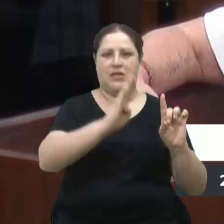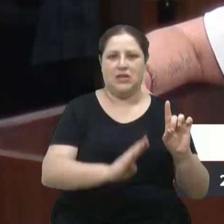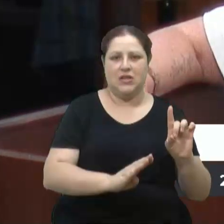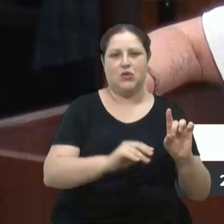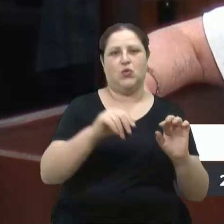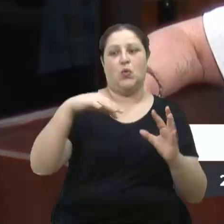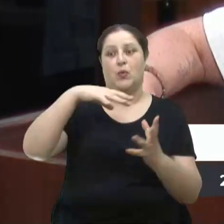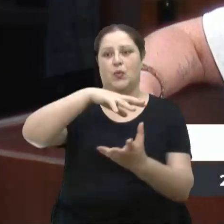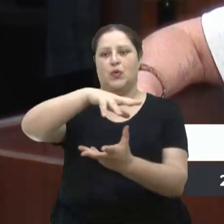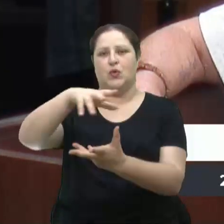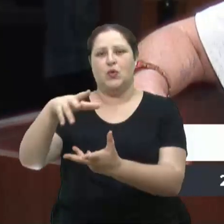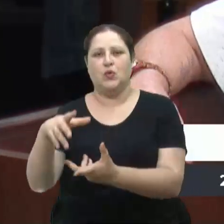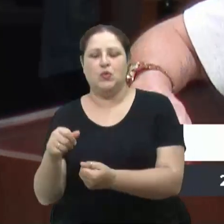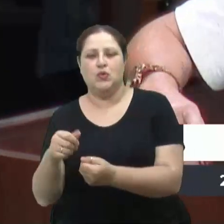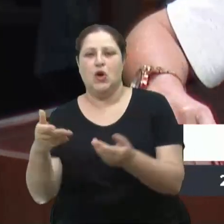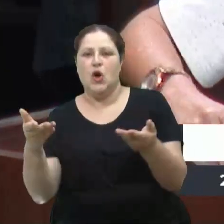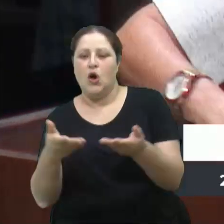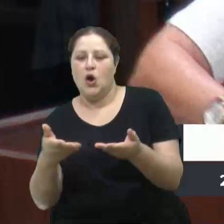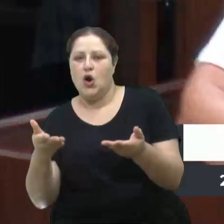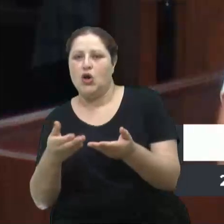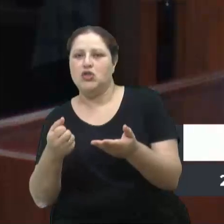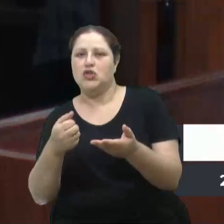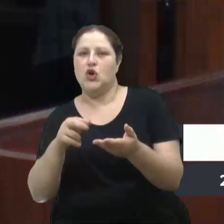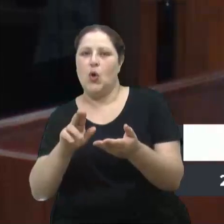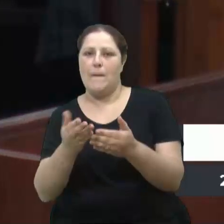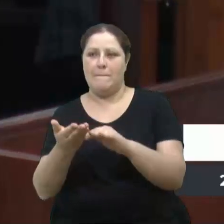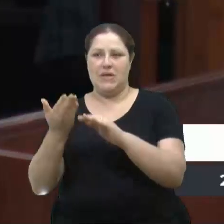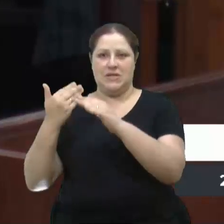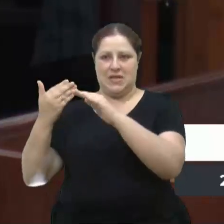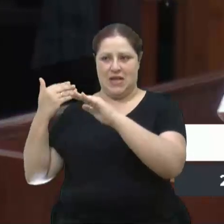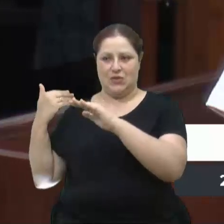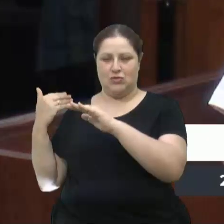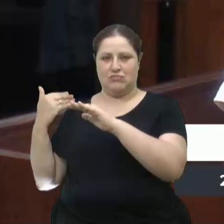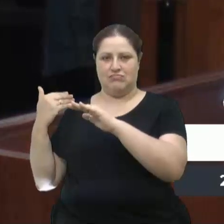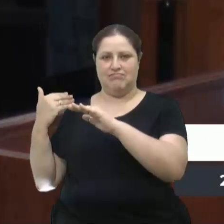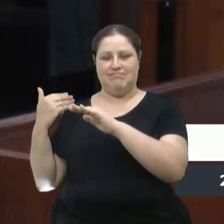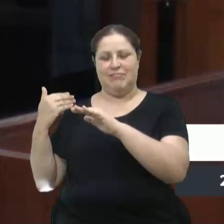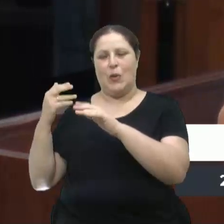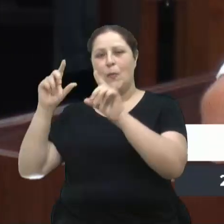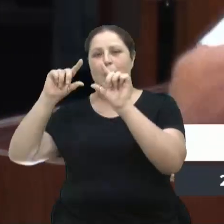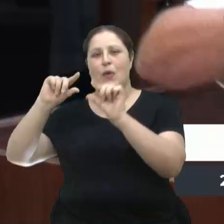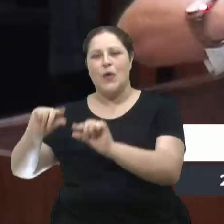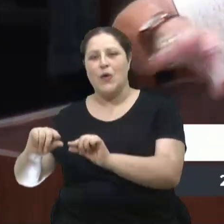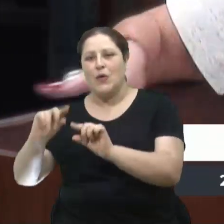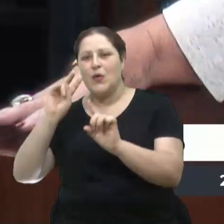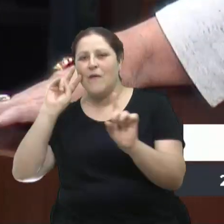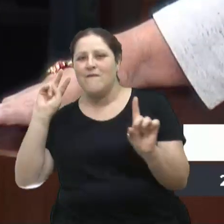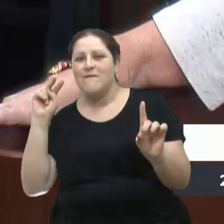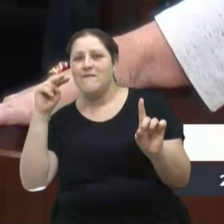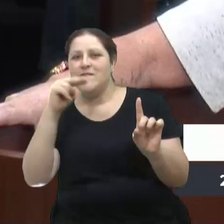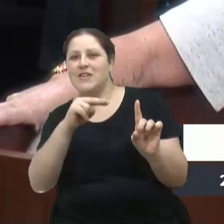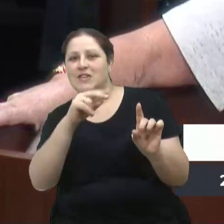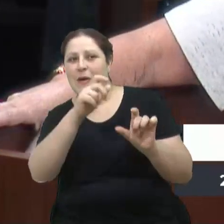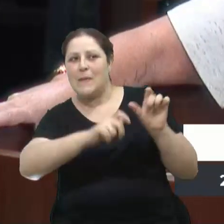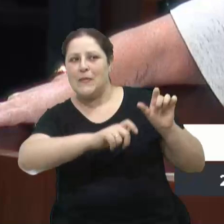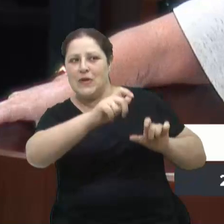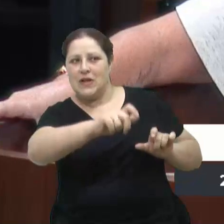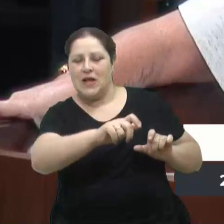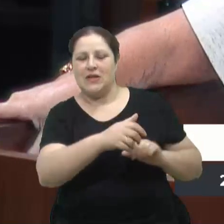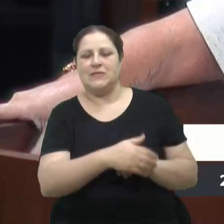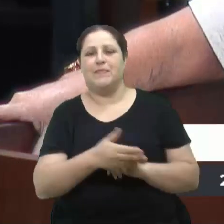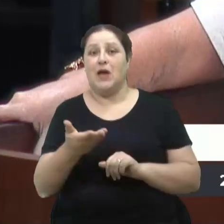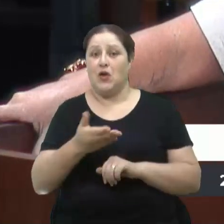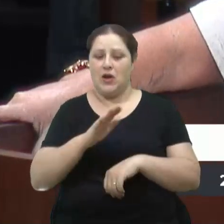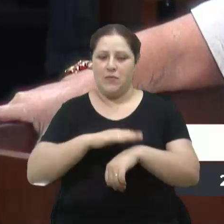na atualidade ou no passado. Então, eu vou aproveitar esse espaço para mostrar a história de